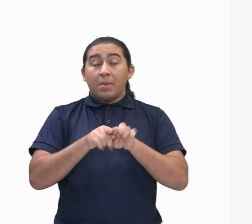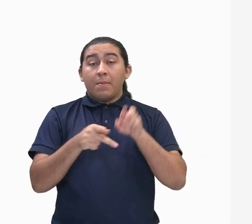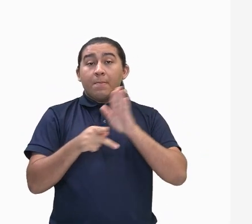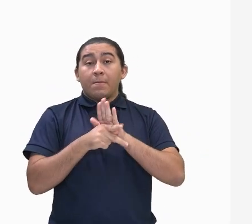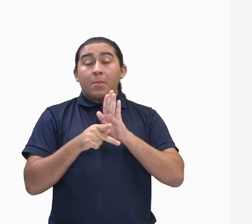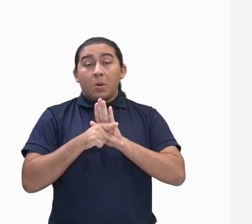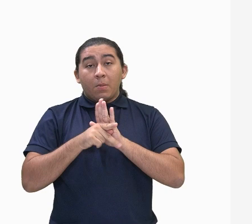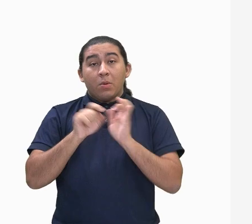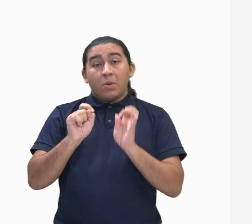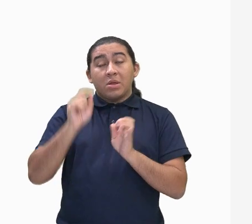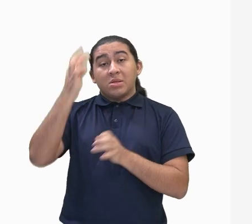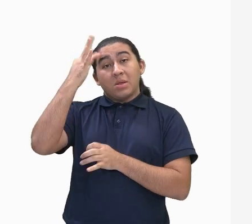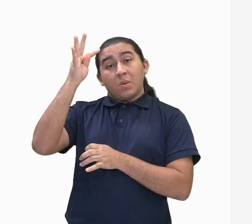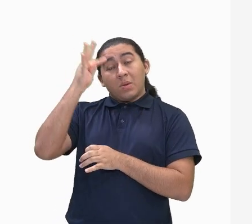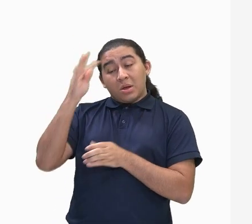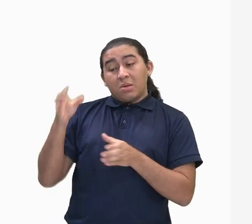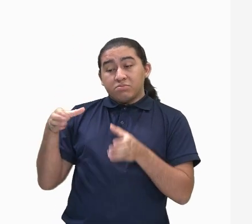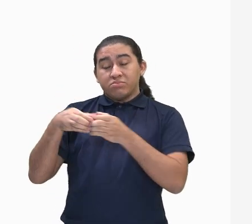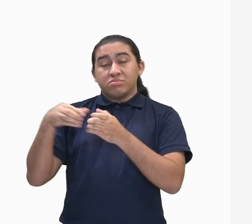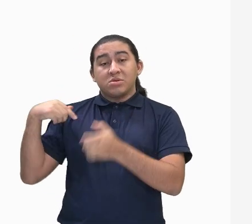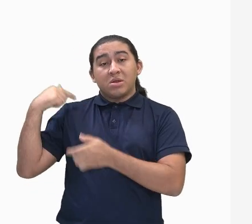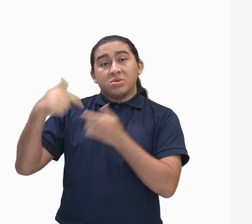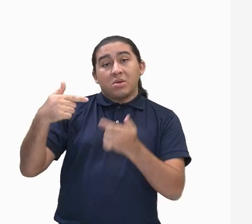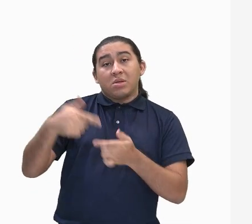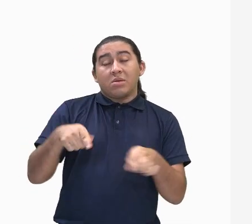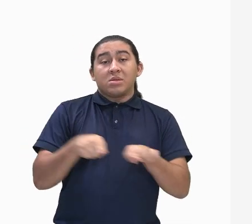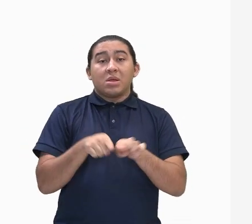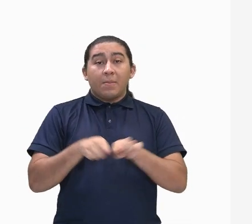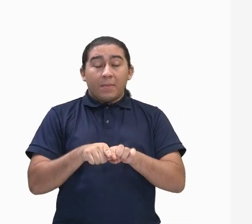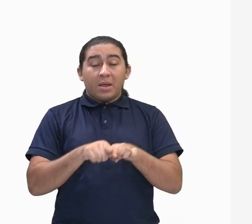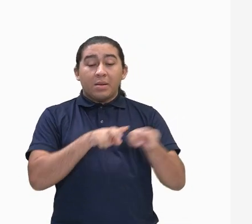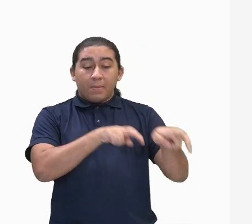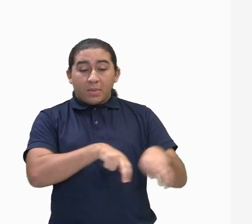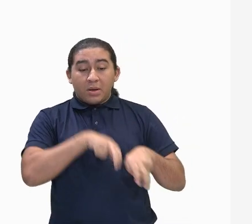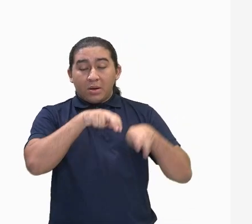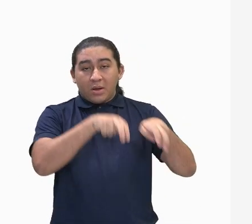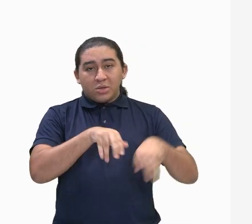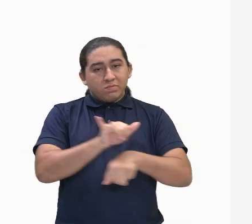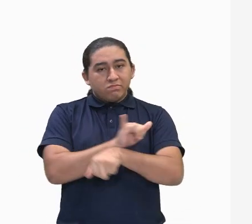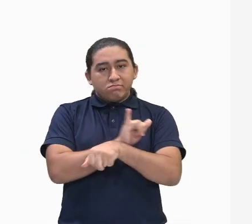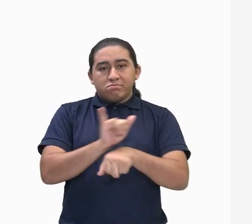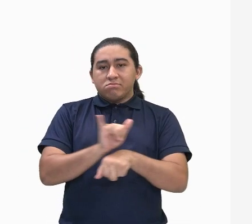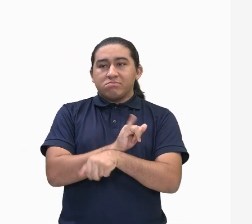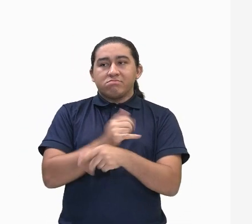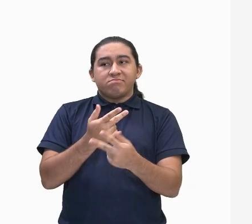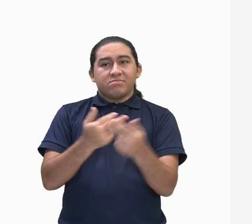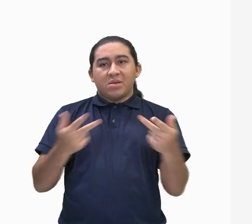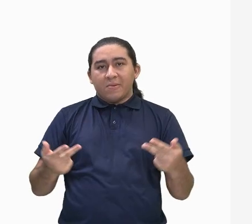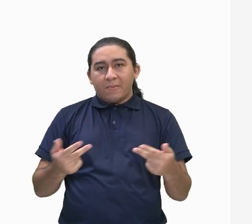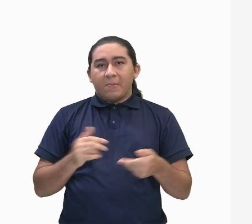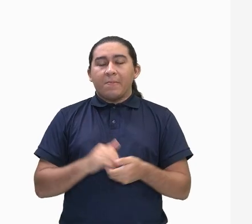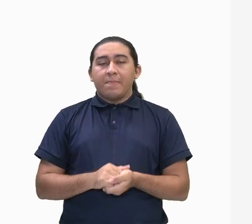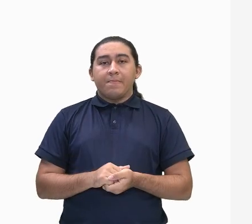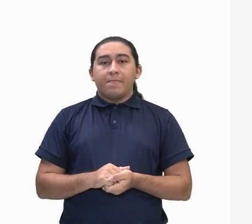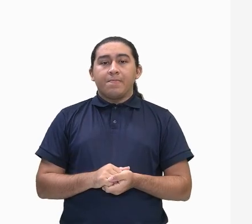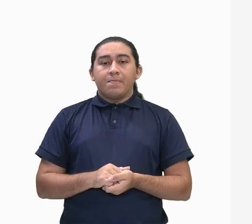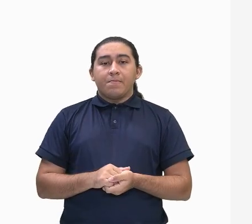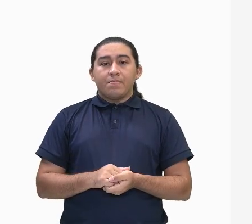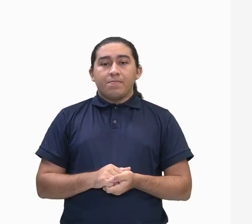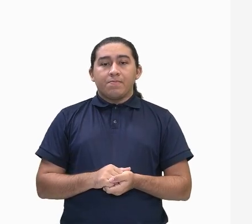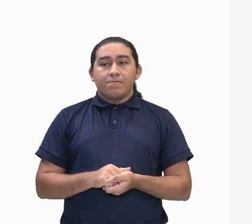técnicas artesanais, práticas agrícolas. Então você percebe